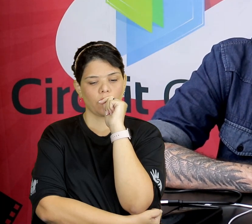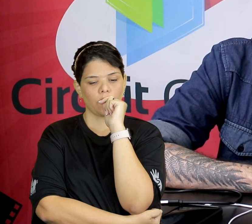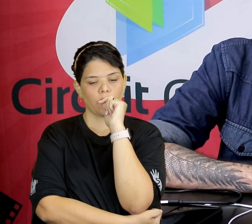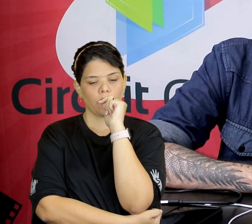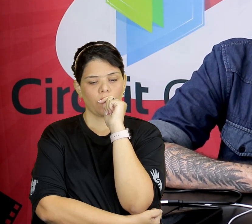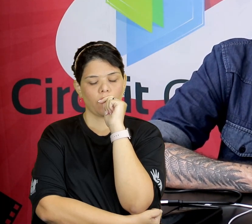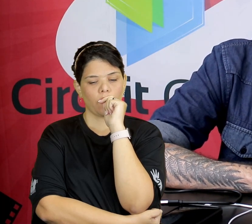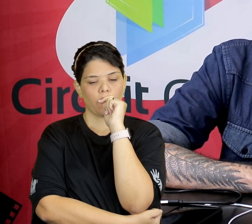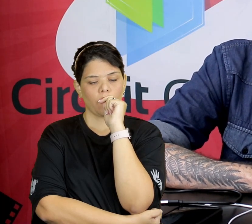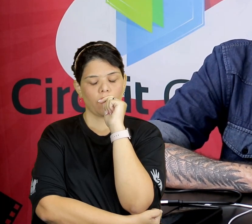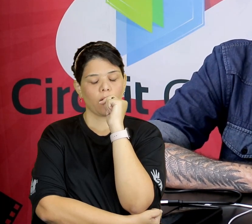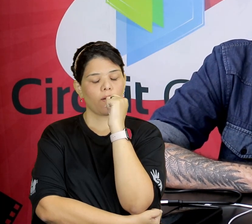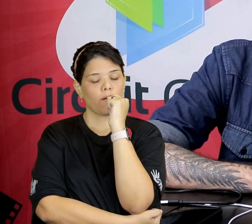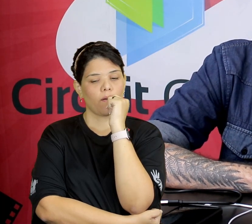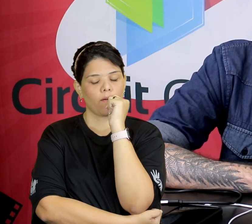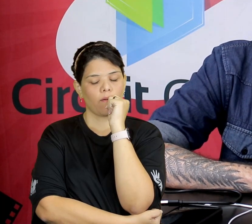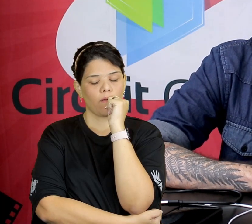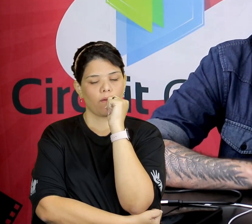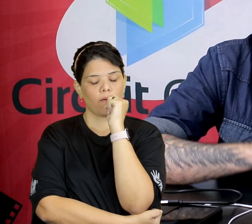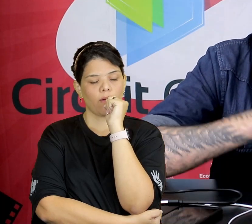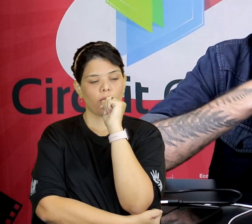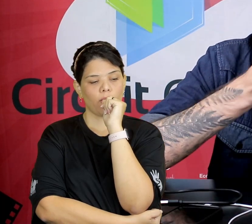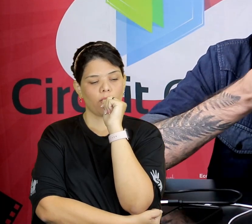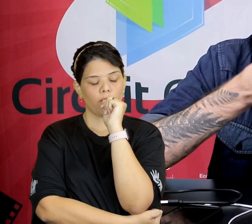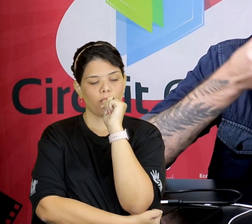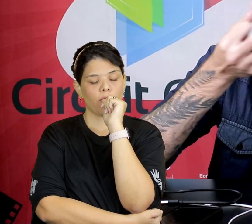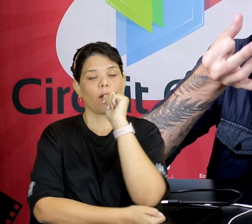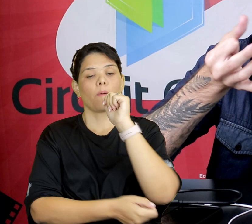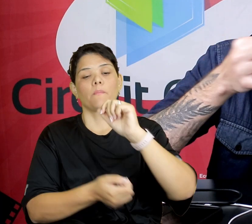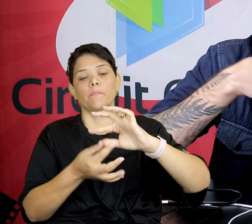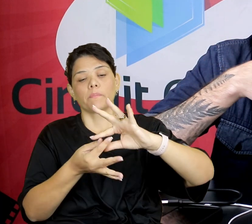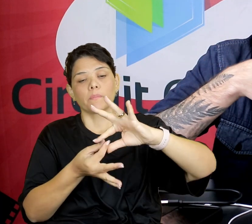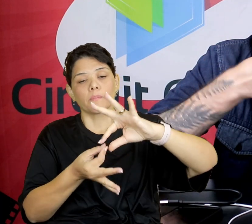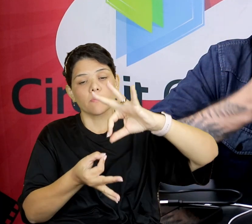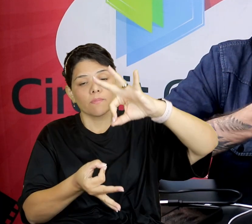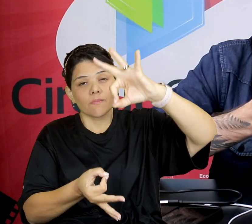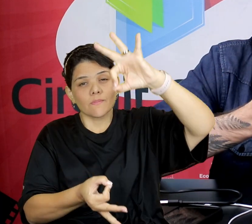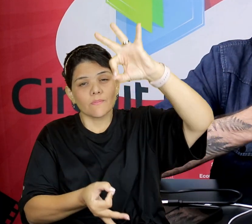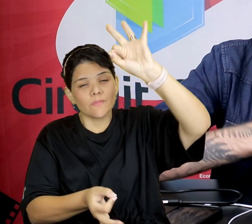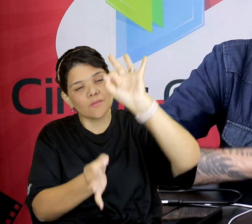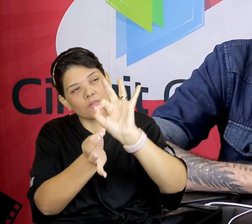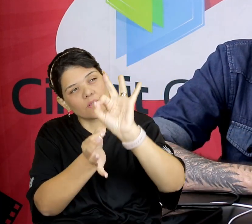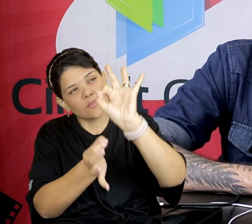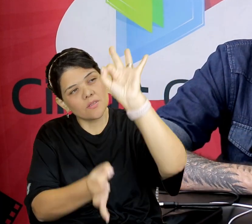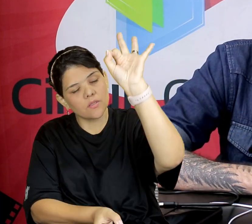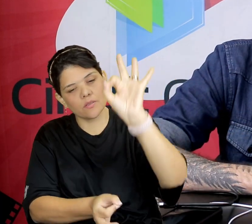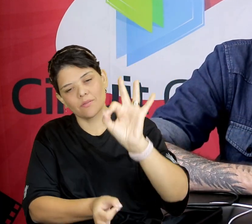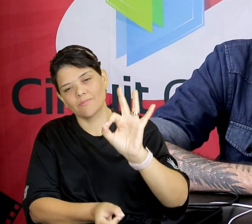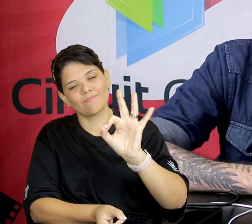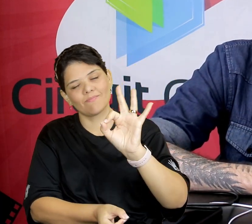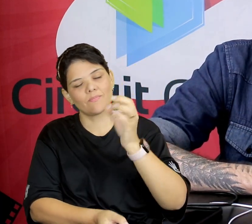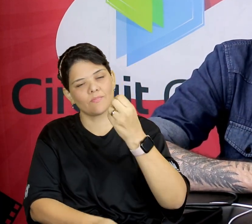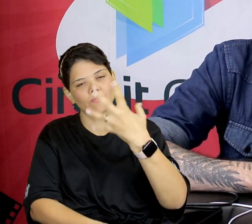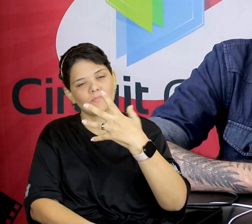Então a gente não tem o mesmo vídeo que a gente tinha antes. A gente esticou ele de um jeito que não funciona. Então a